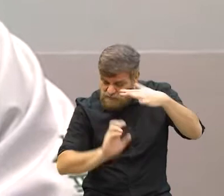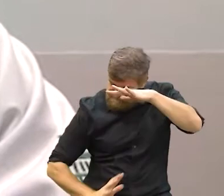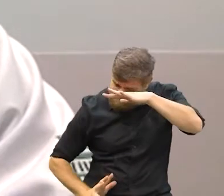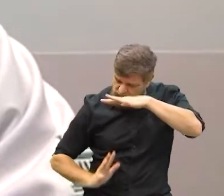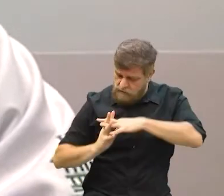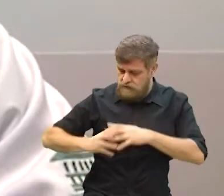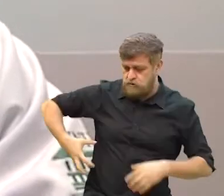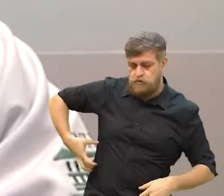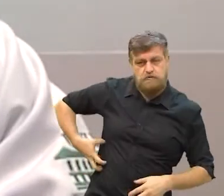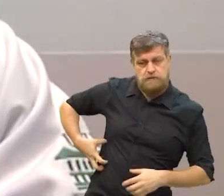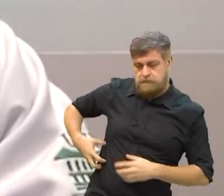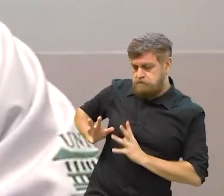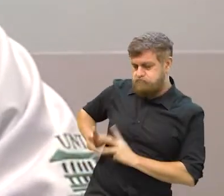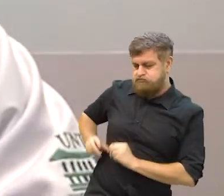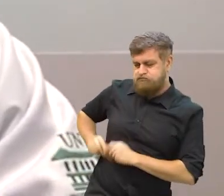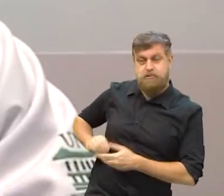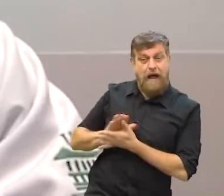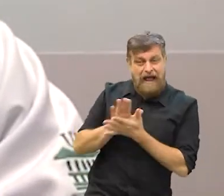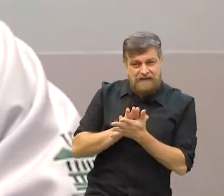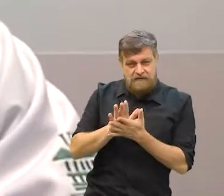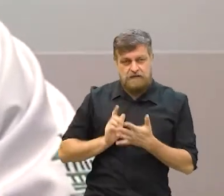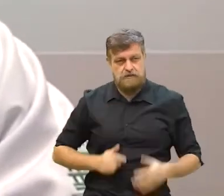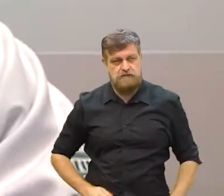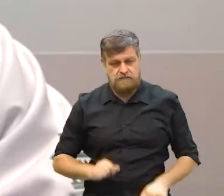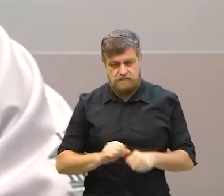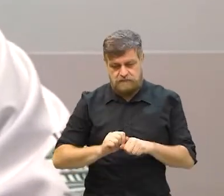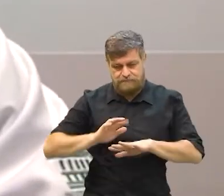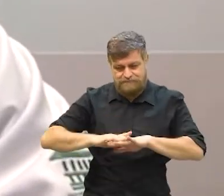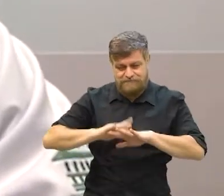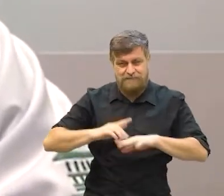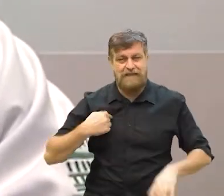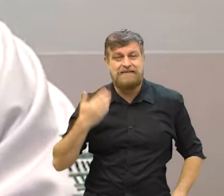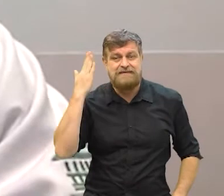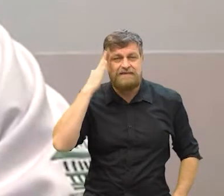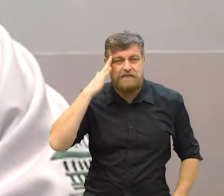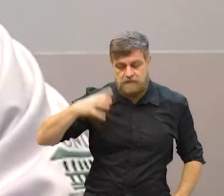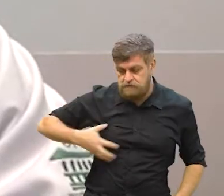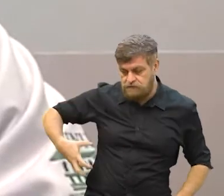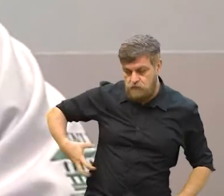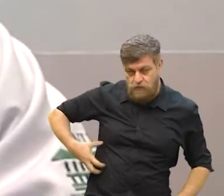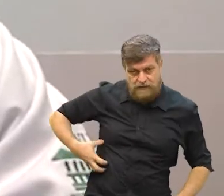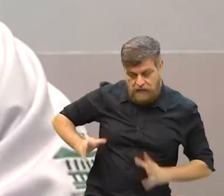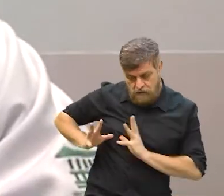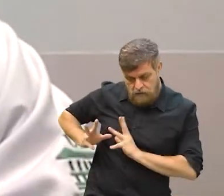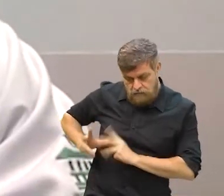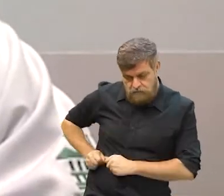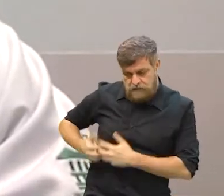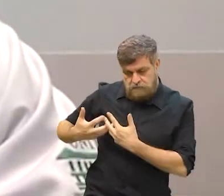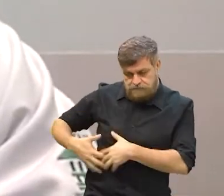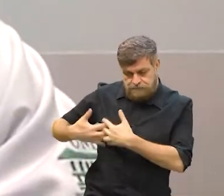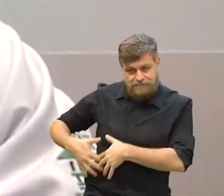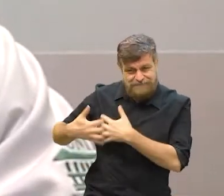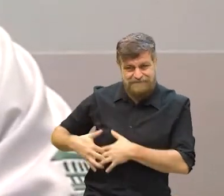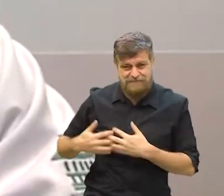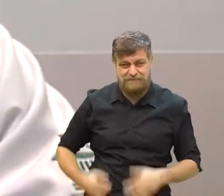de insuficiência renal, e a gente, através da creatinina, a gente faz uma conta que é da depuração, ou seja, quanto que o rim está filtrando. Se esse rim